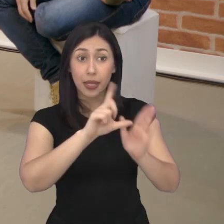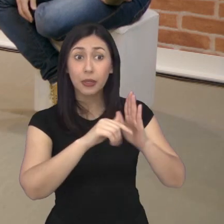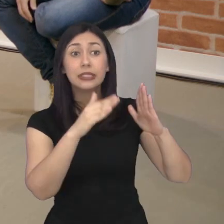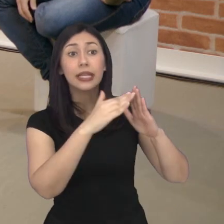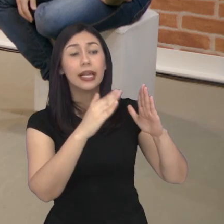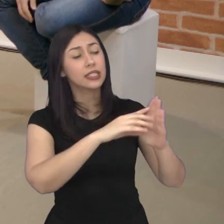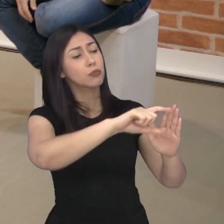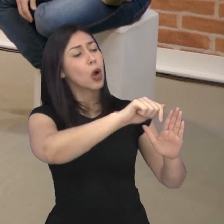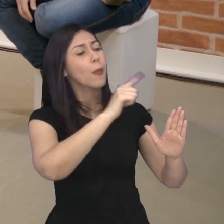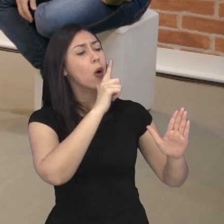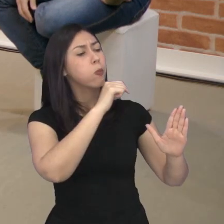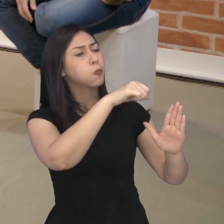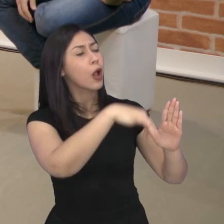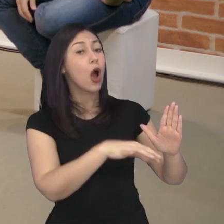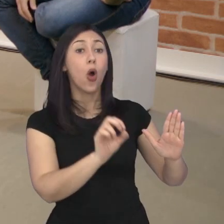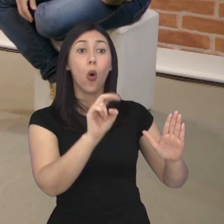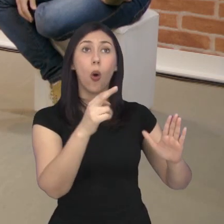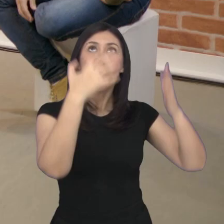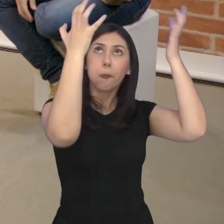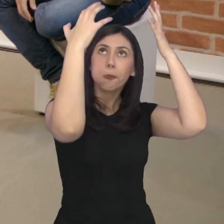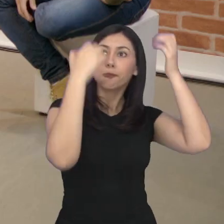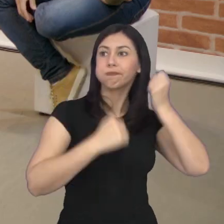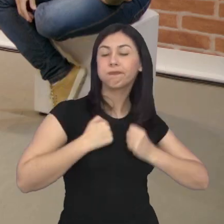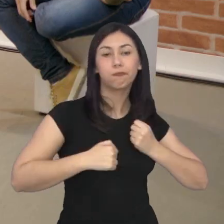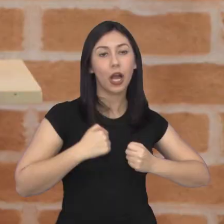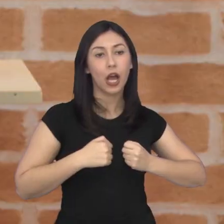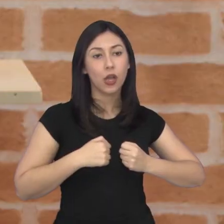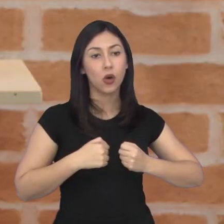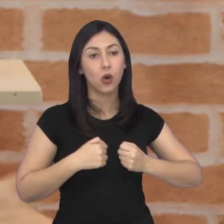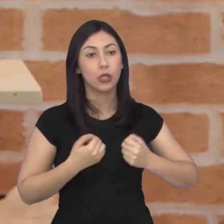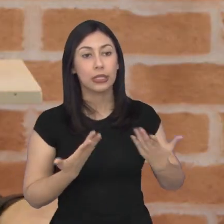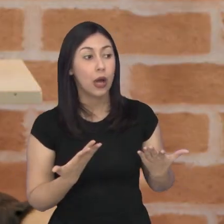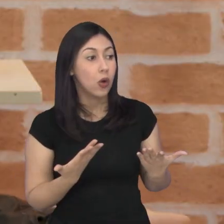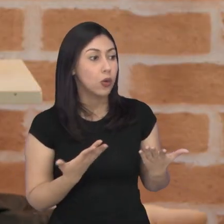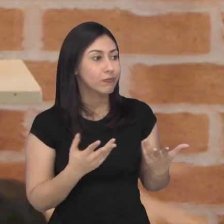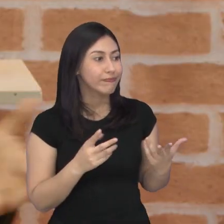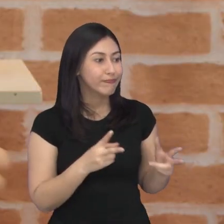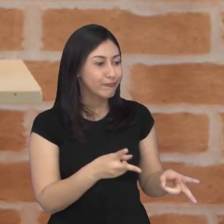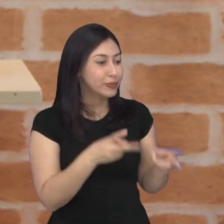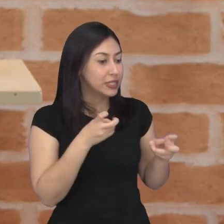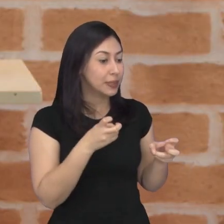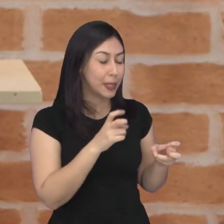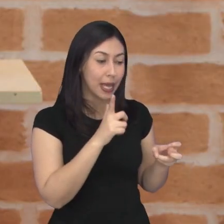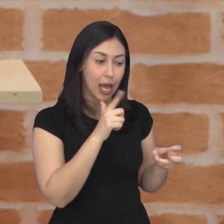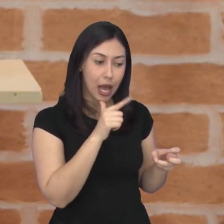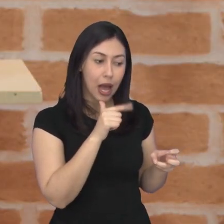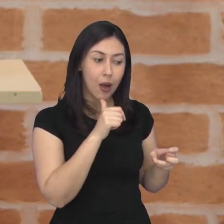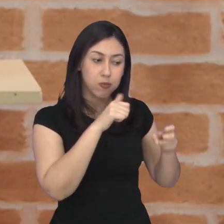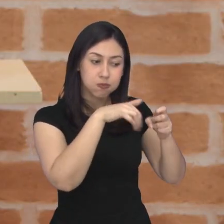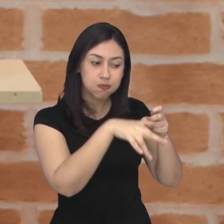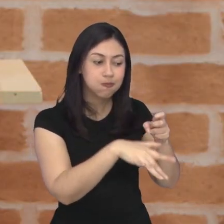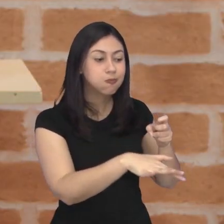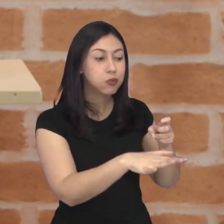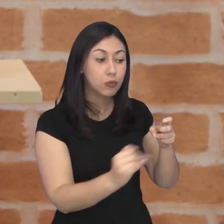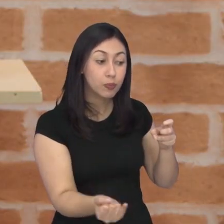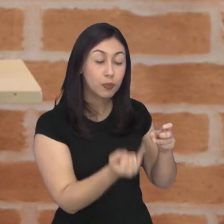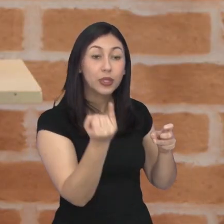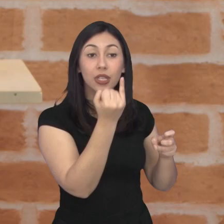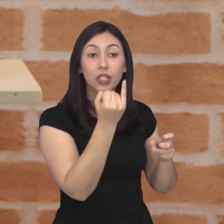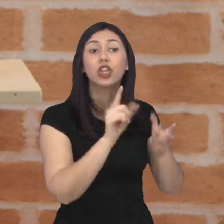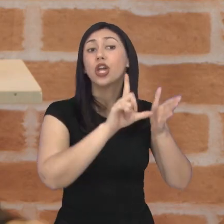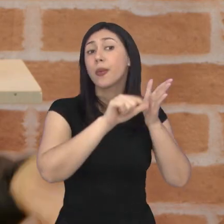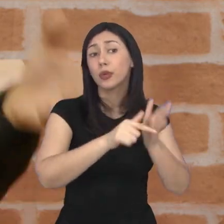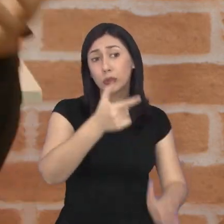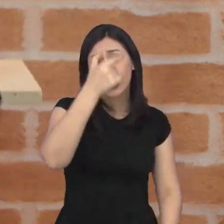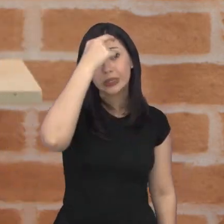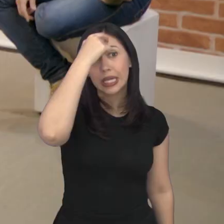abre a torneira na casa dela, ou vai tomar um banho, ou vai dar descarga, ela já associa e daí em diante vai ser um adulto futuramente que vai instalar uma